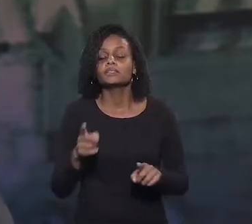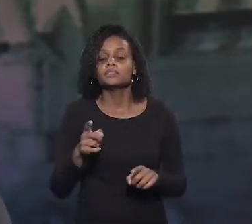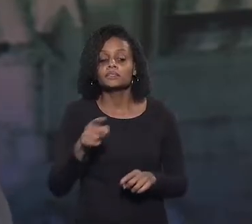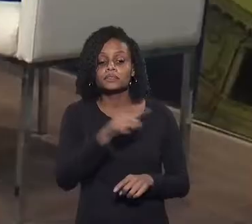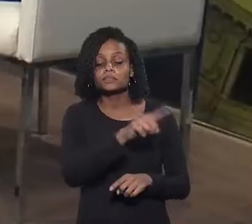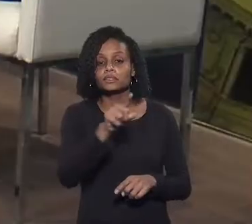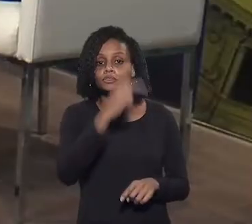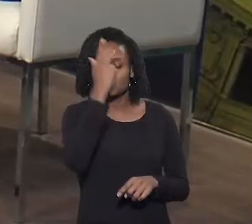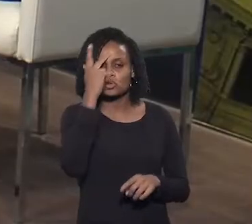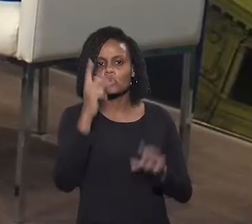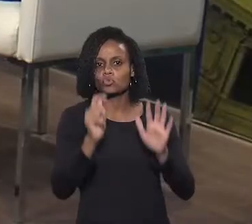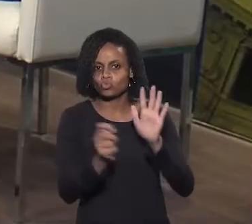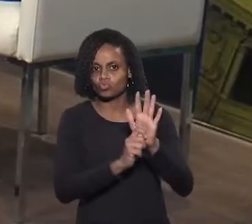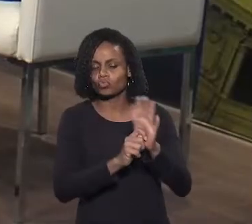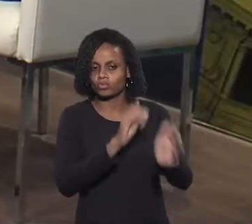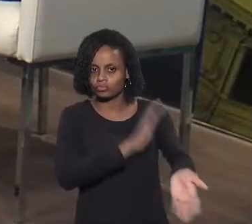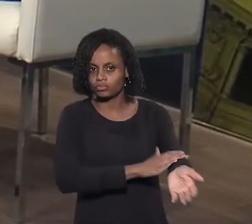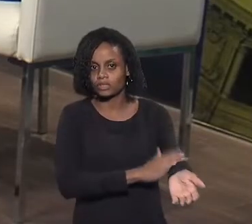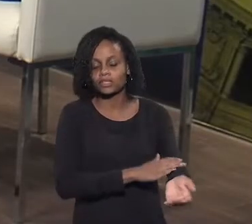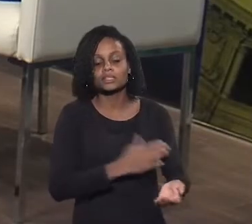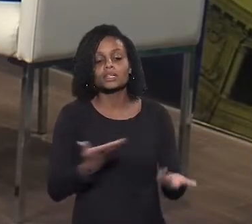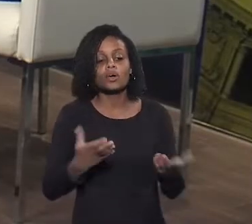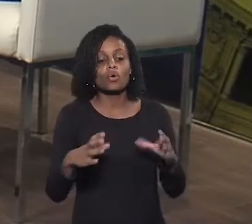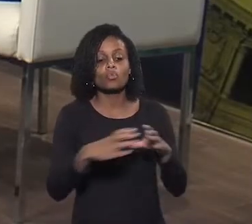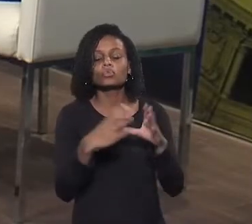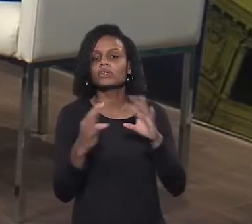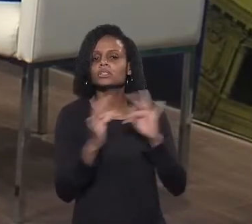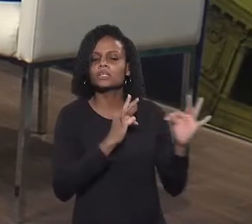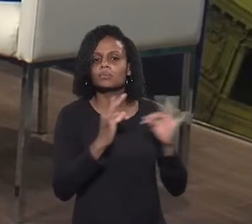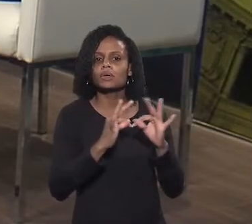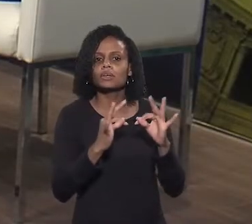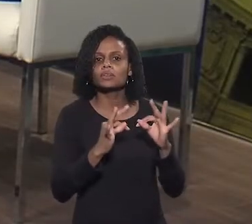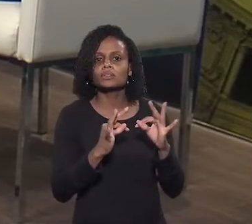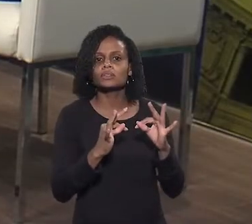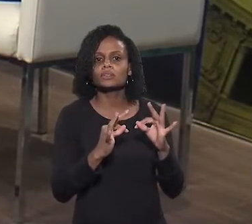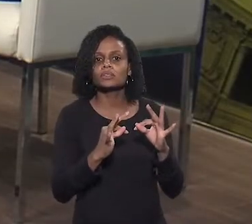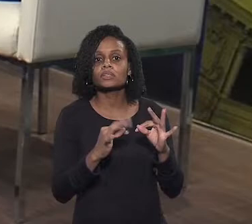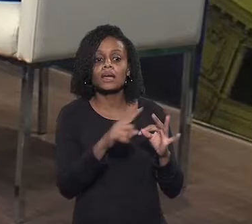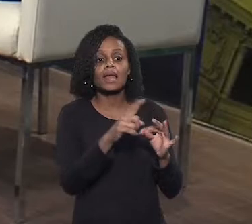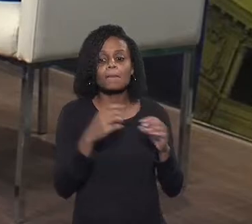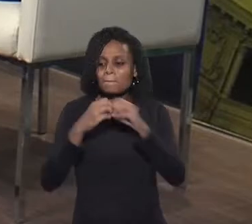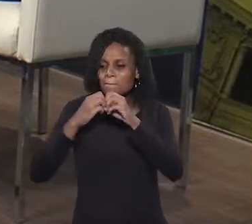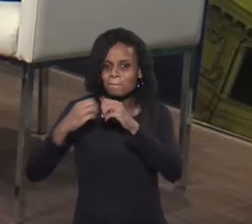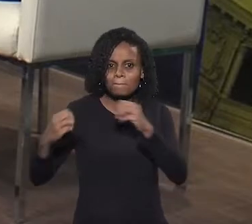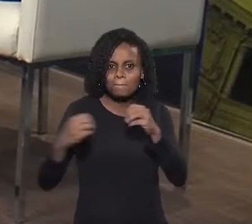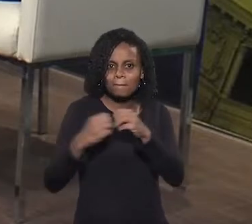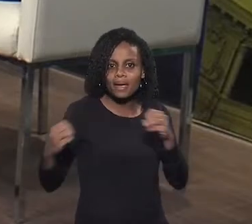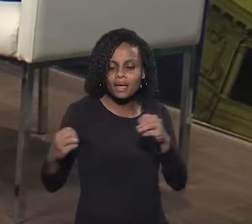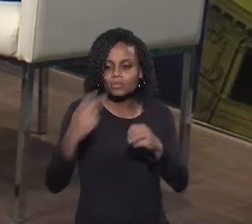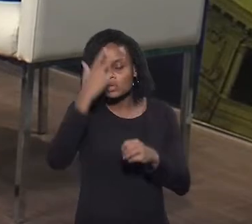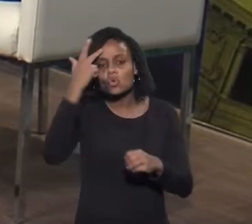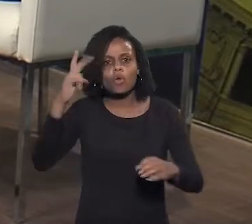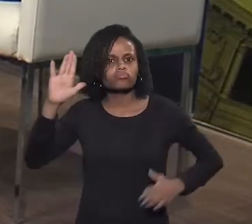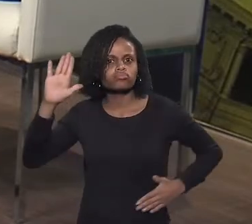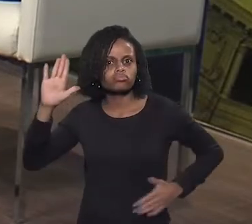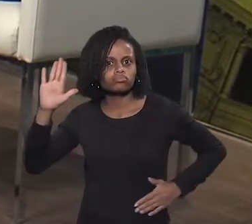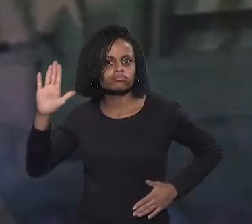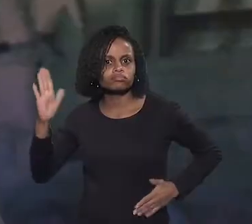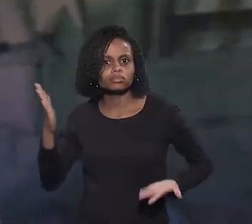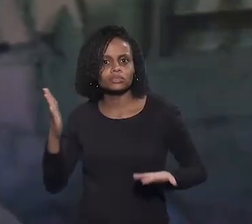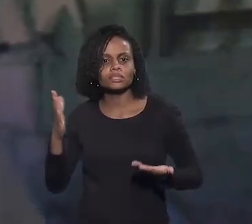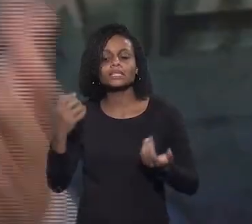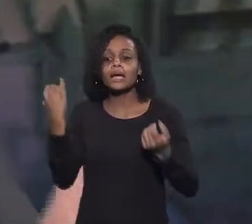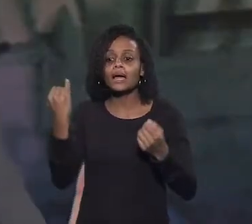caso deles, muitas dessas comunidades lidam, inclusive, muitas vezes, à beira do tráfico. Conversam com traficantes,